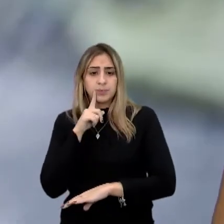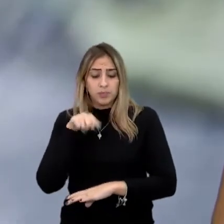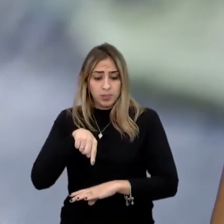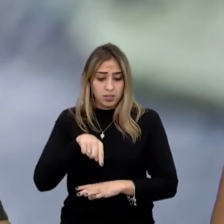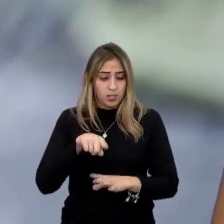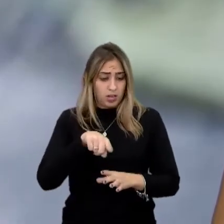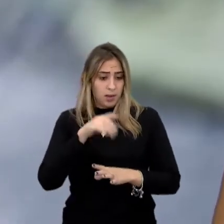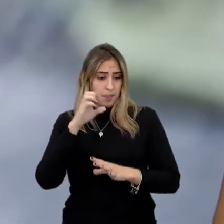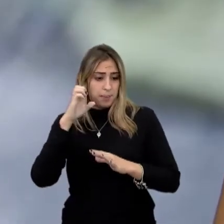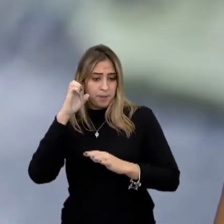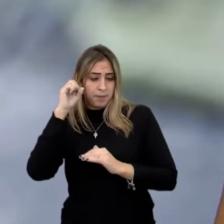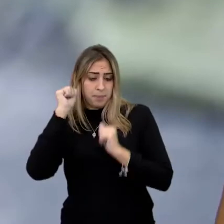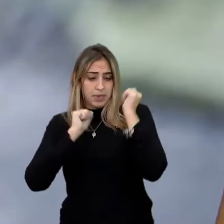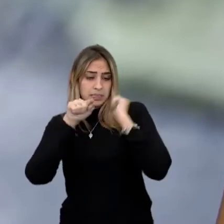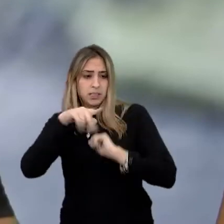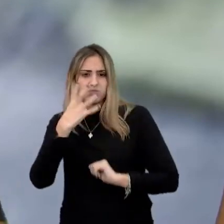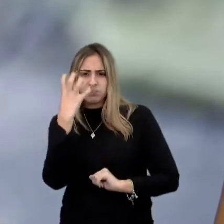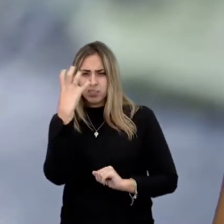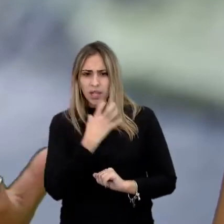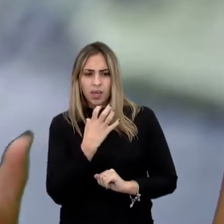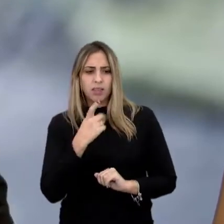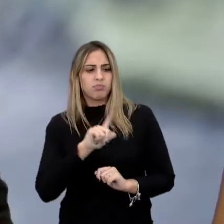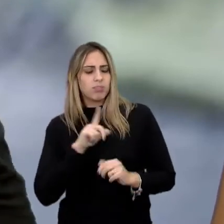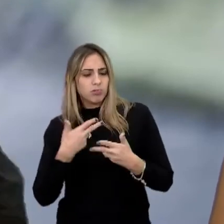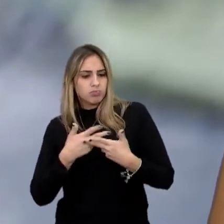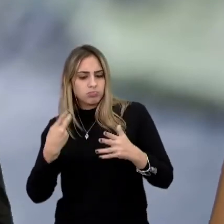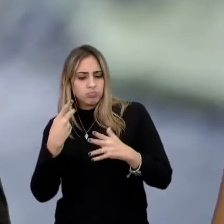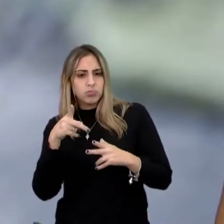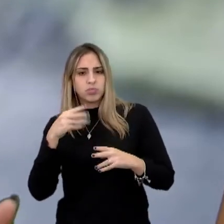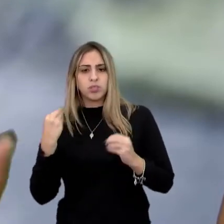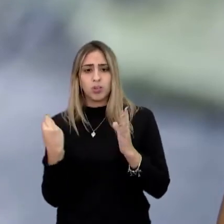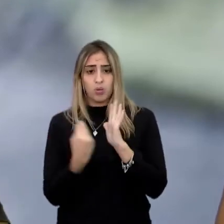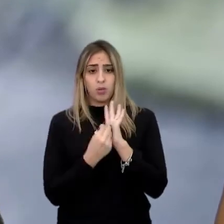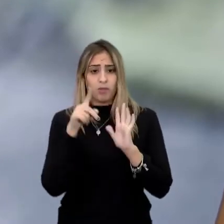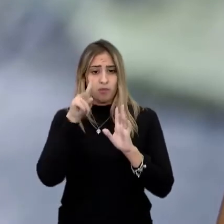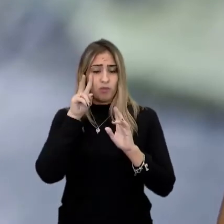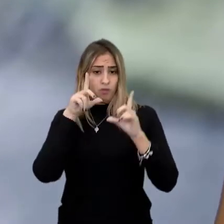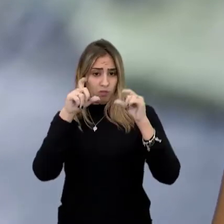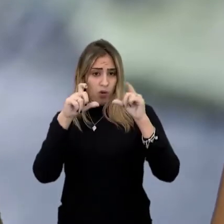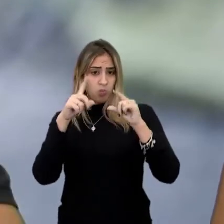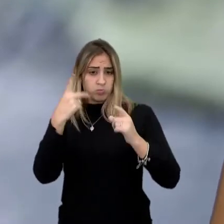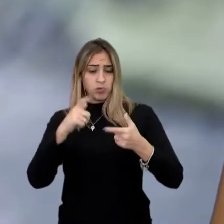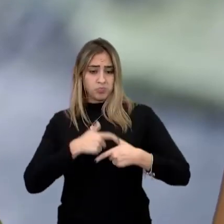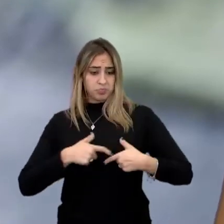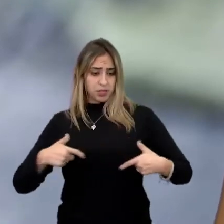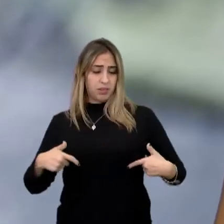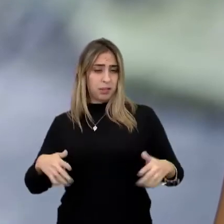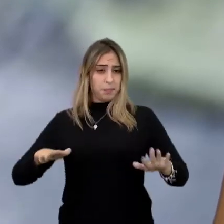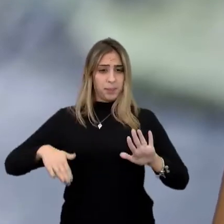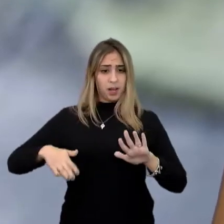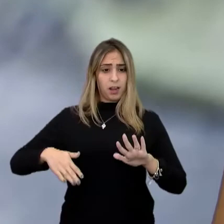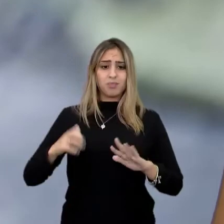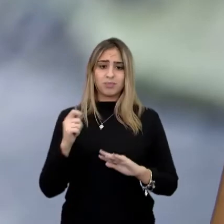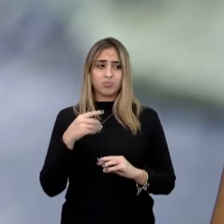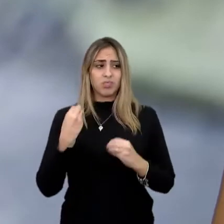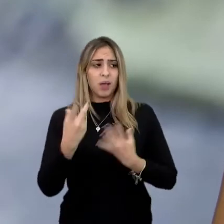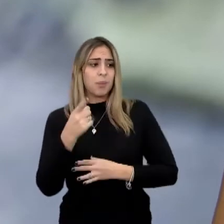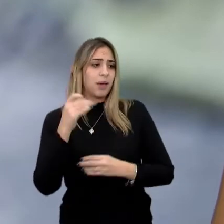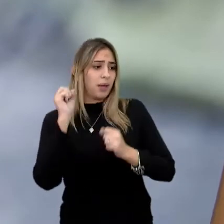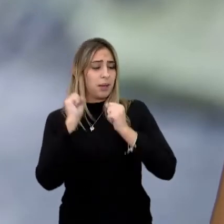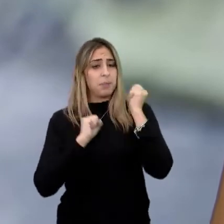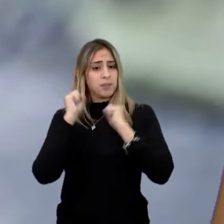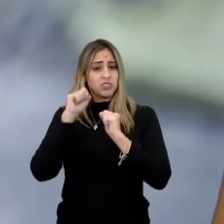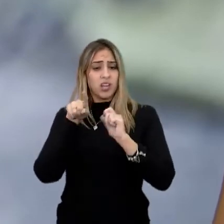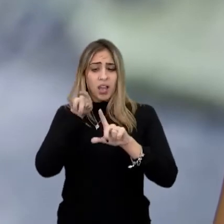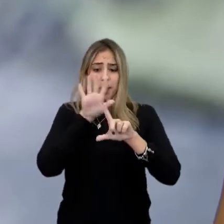pela seriedade e formalidade, você postando uma foto sua de biquíni na praia, pode não dar para a empresa